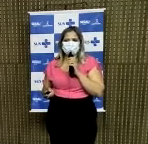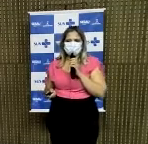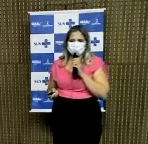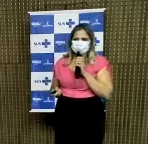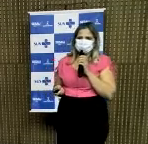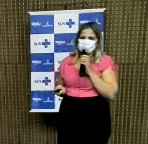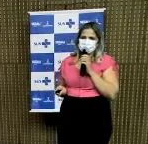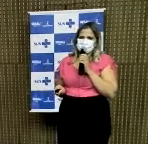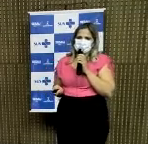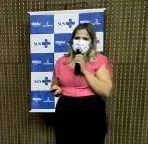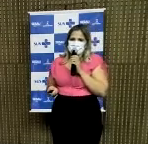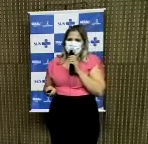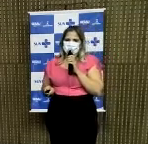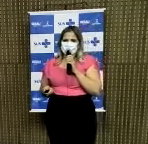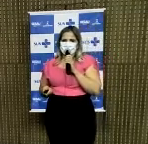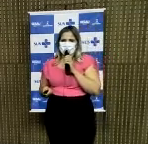realizado